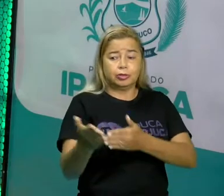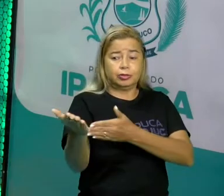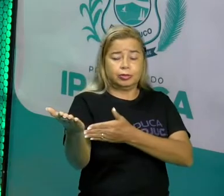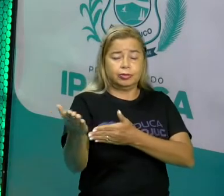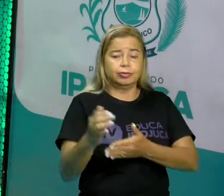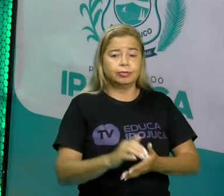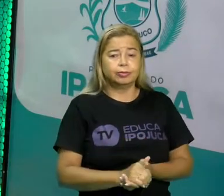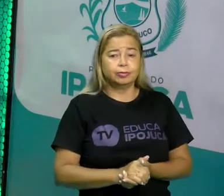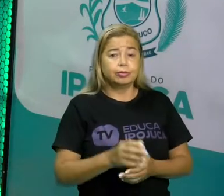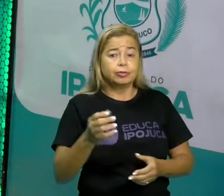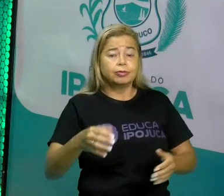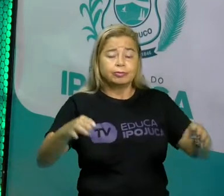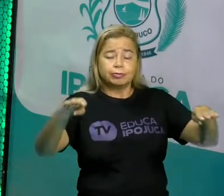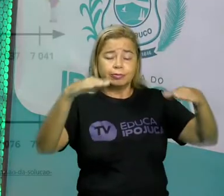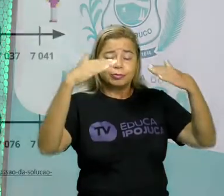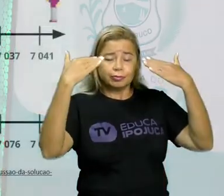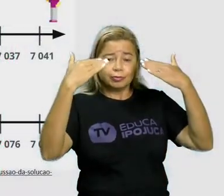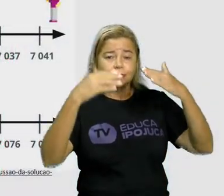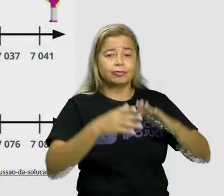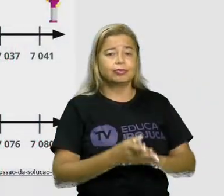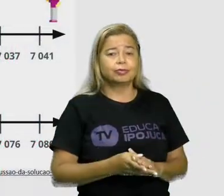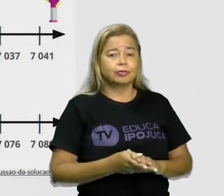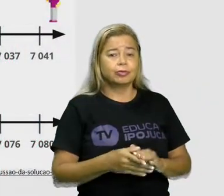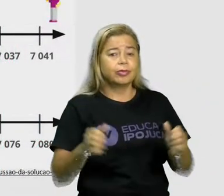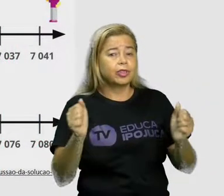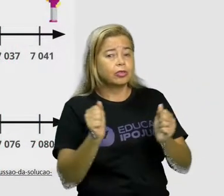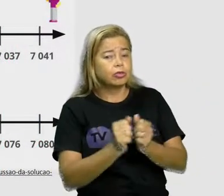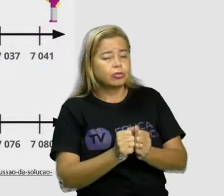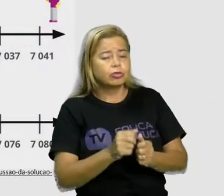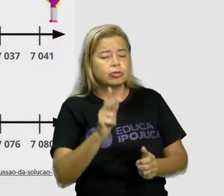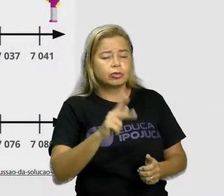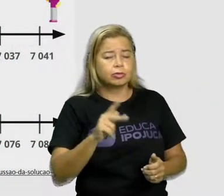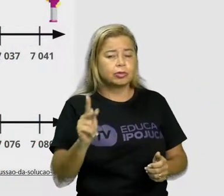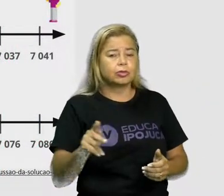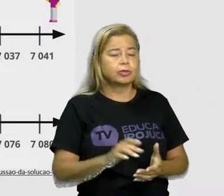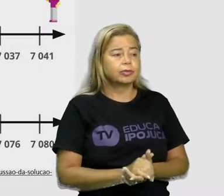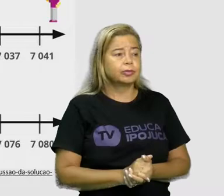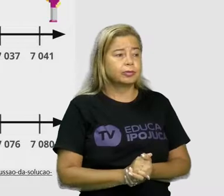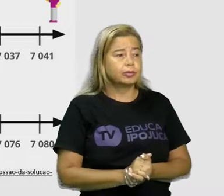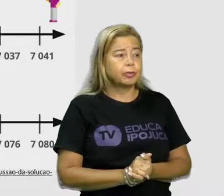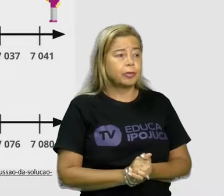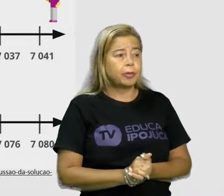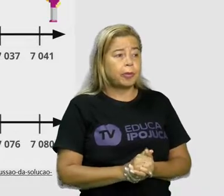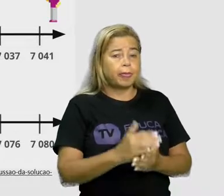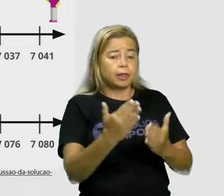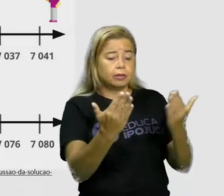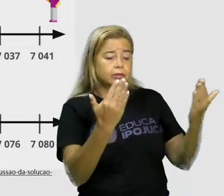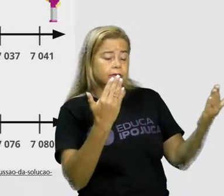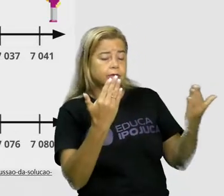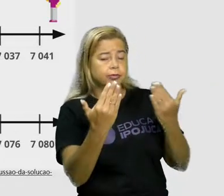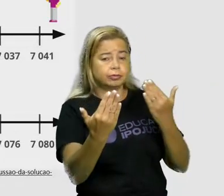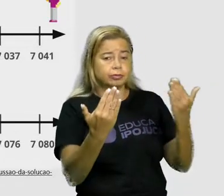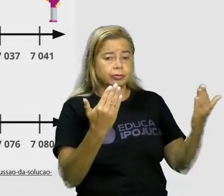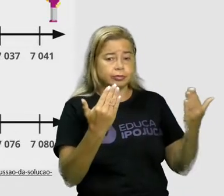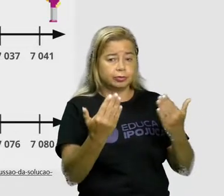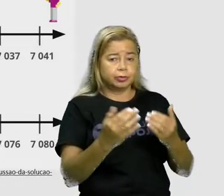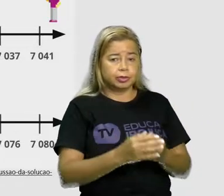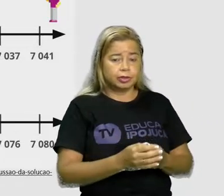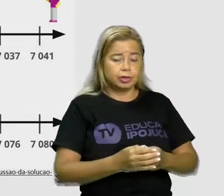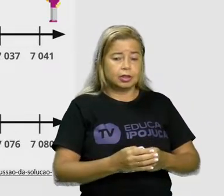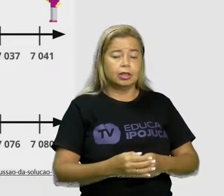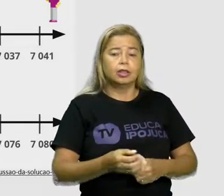tela. Presta atenção e vamos ver junto com a professora. Vamos comparar os números na